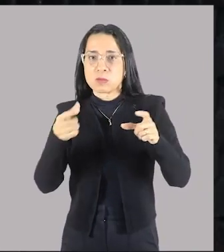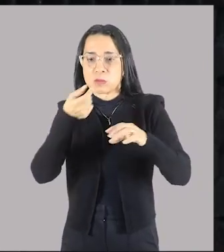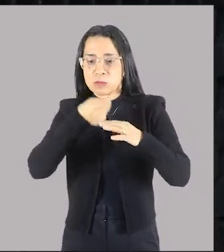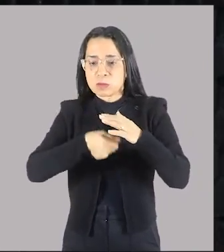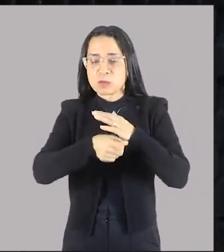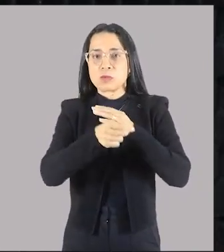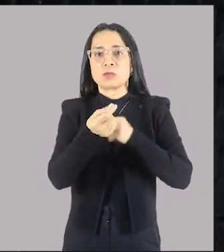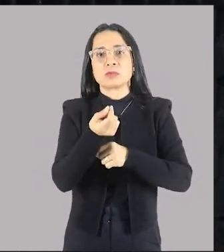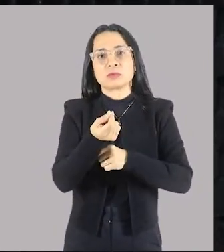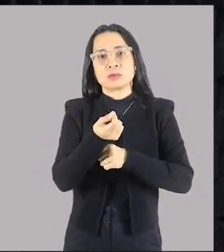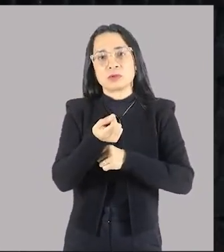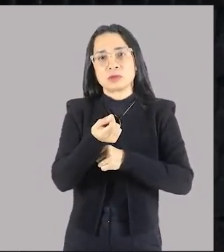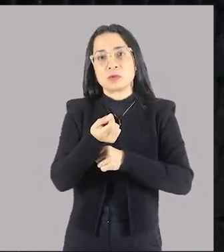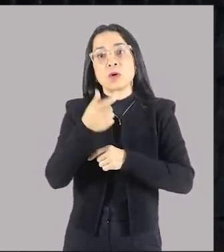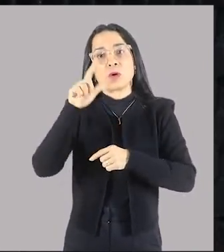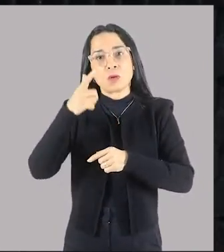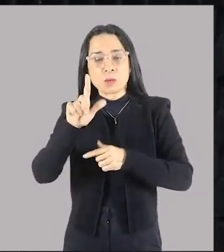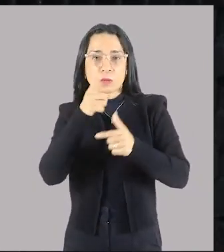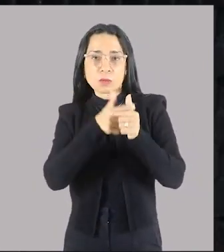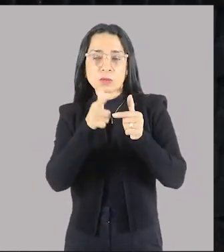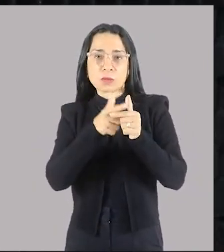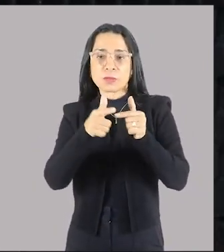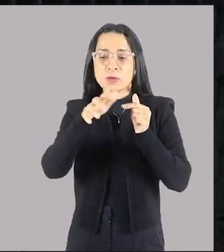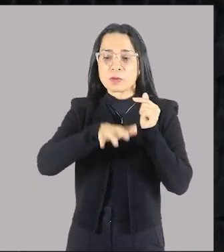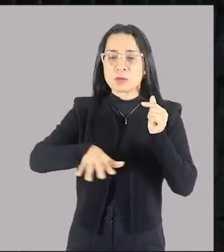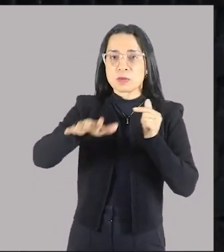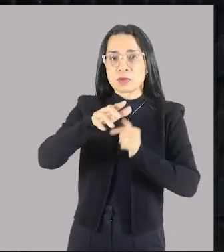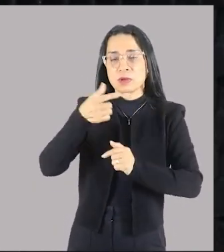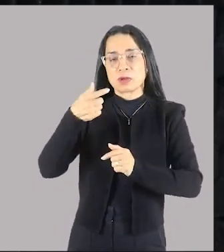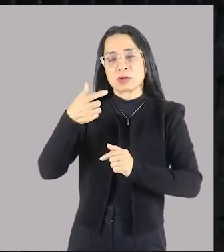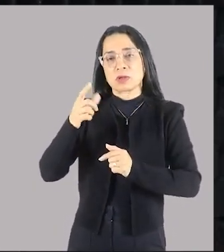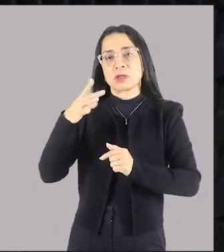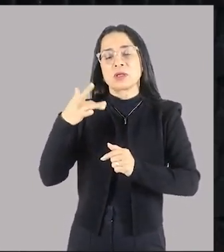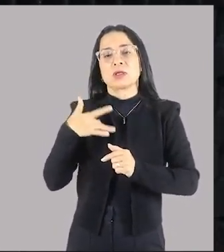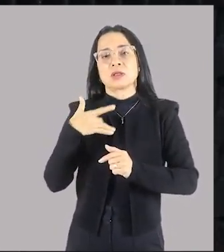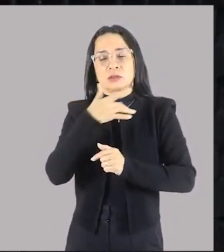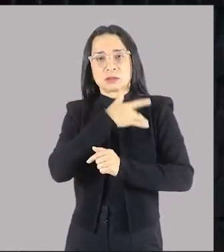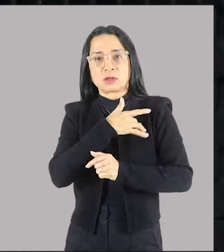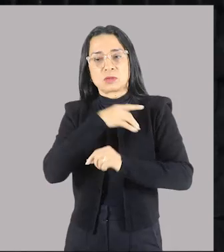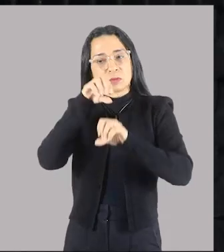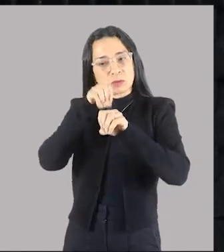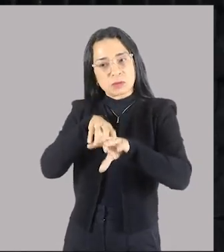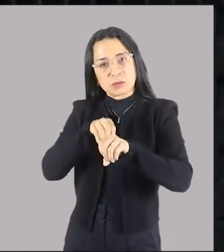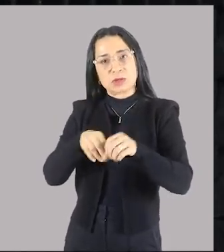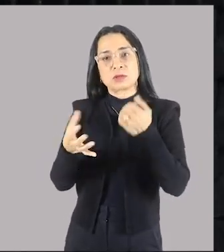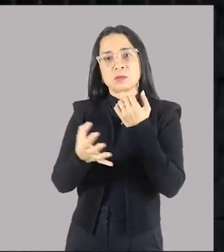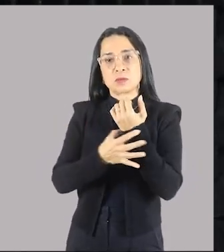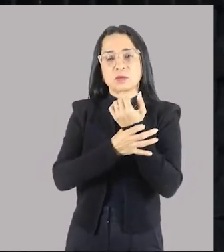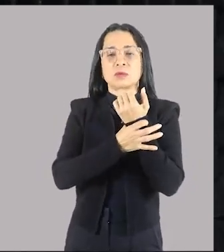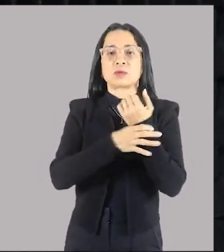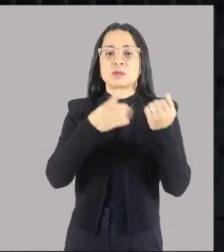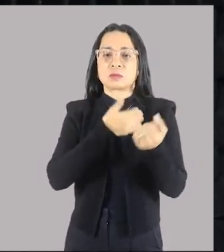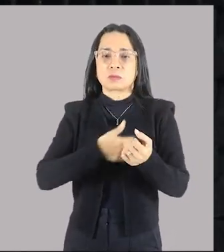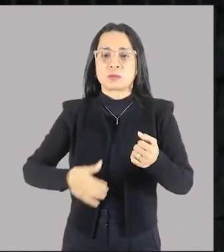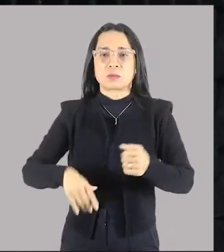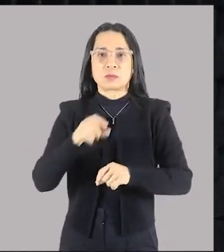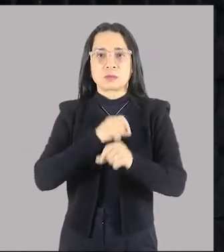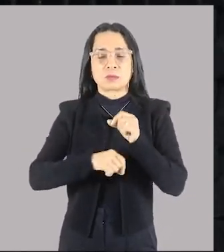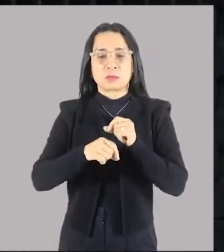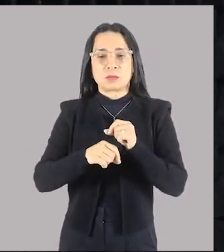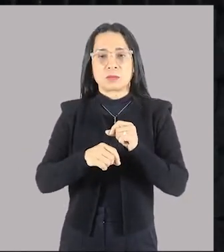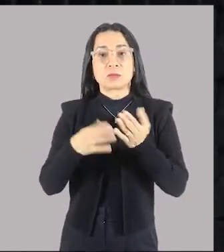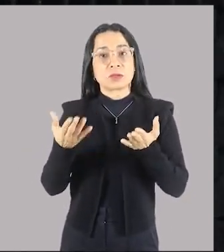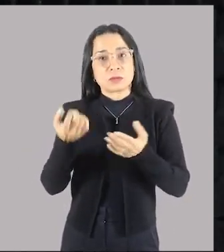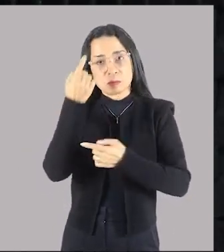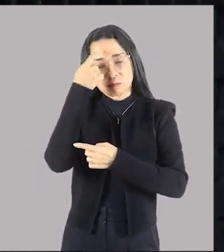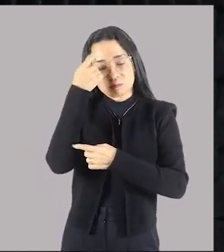da educação, da segurança pública. Daí a ideia dos anos 80, a da década perdida. É um dos grandes desafios do